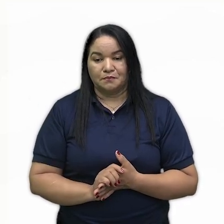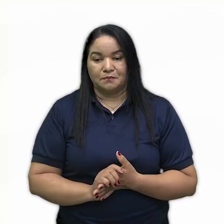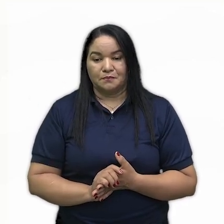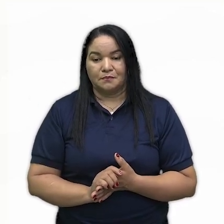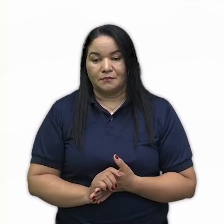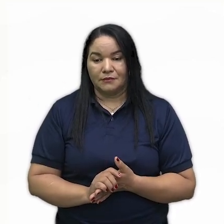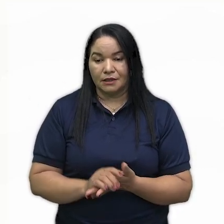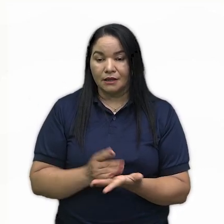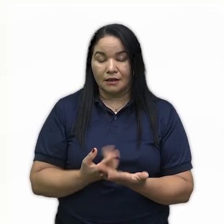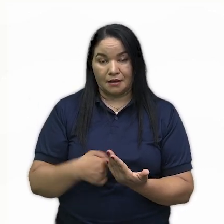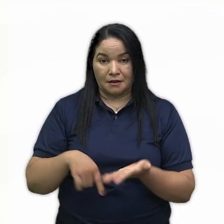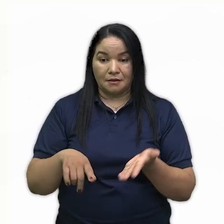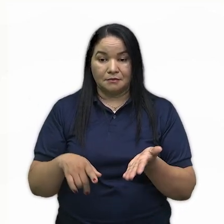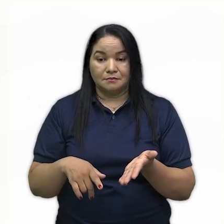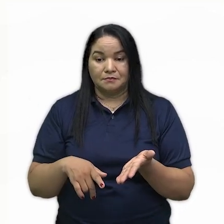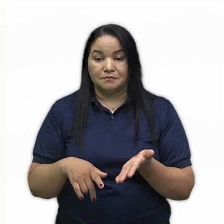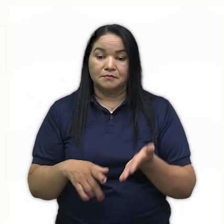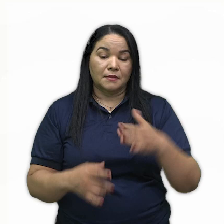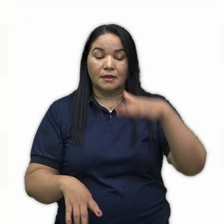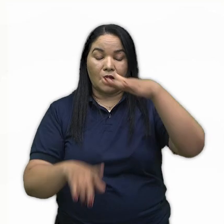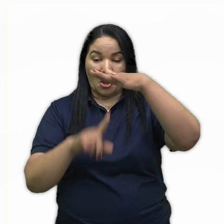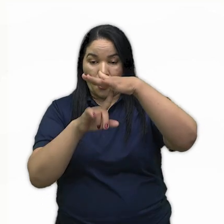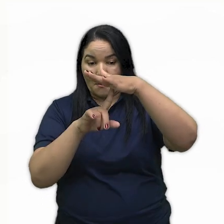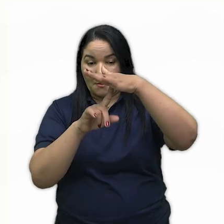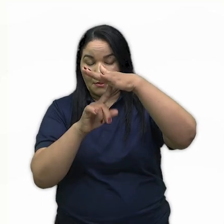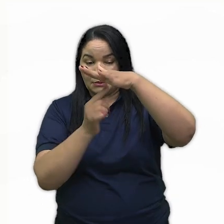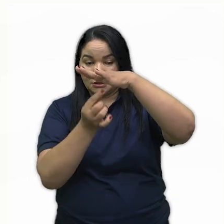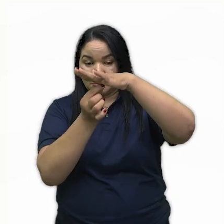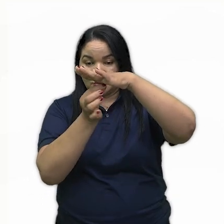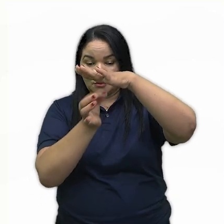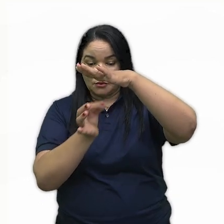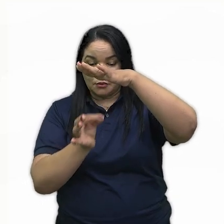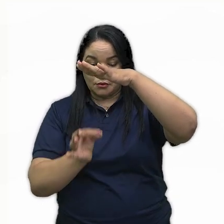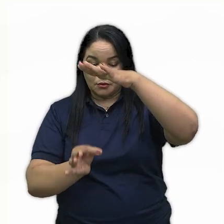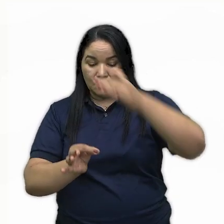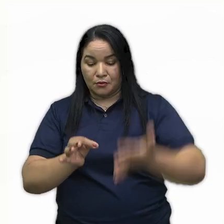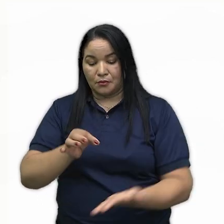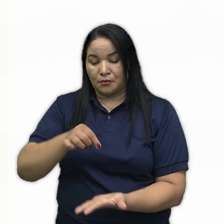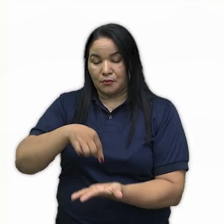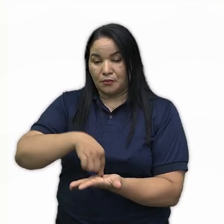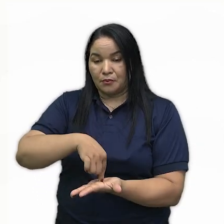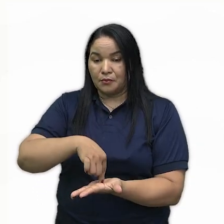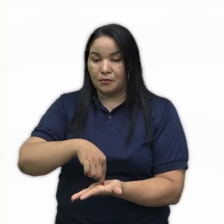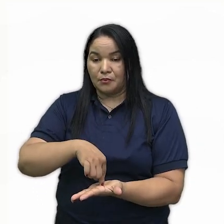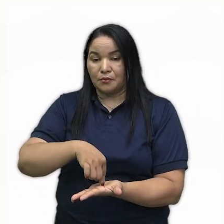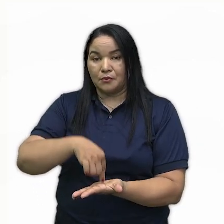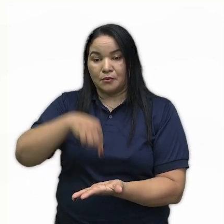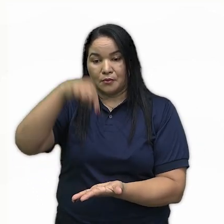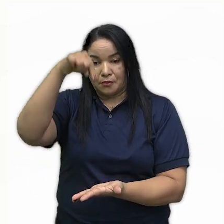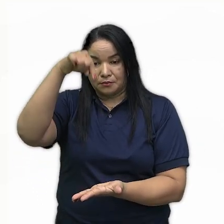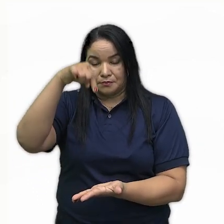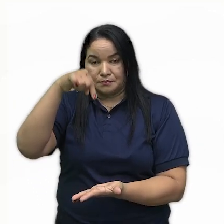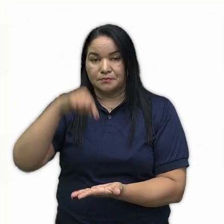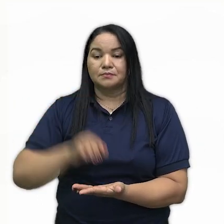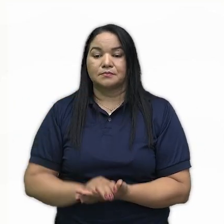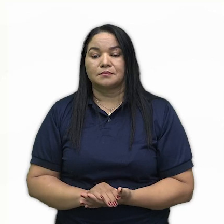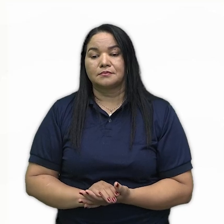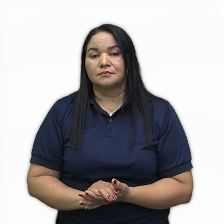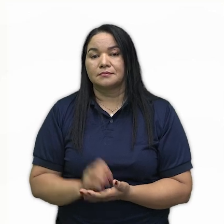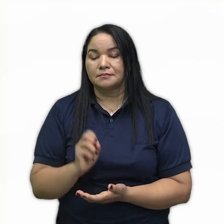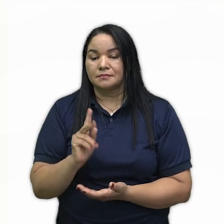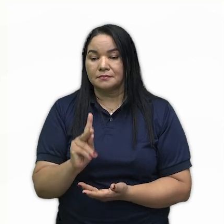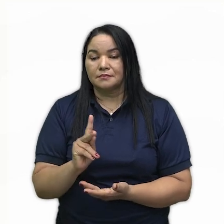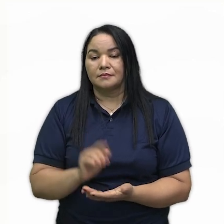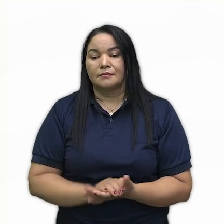sua base superior e vai até o ponto da sua base inferior,